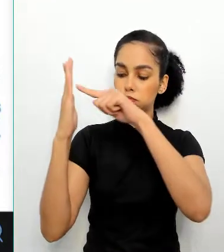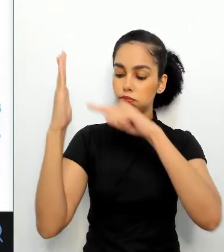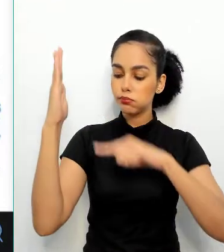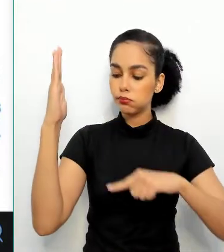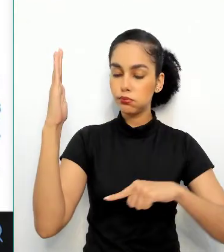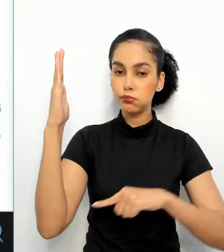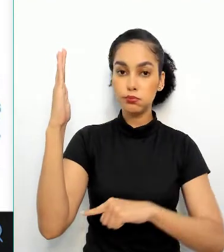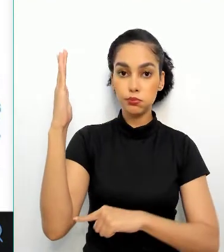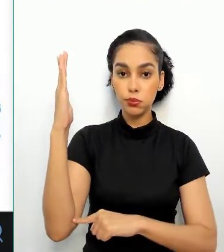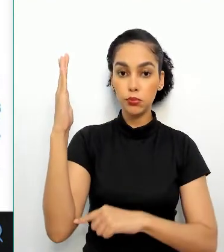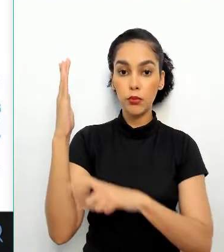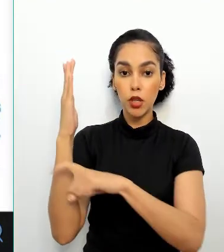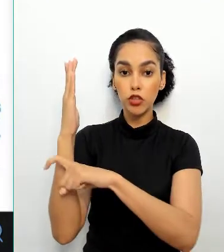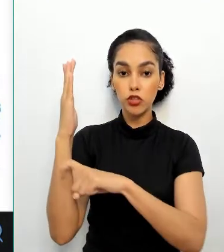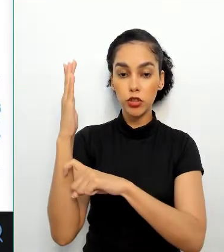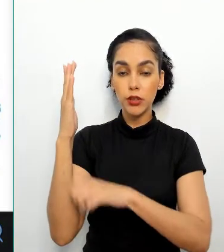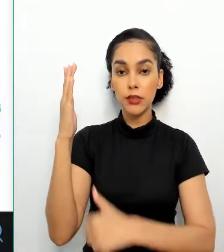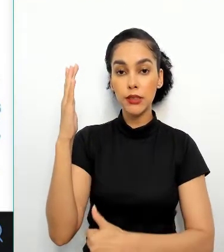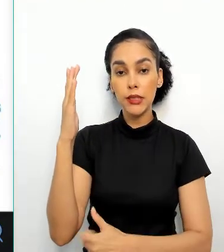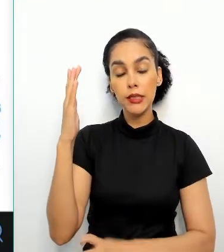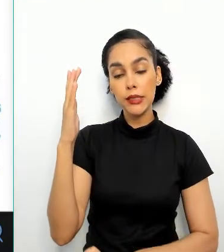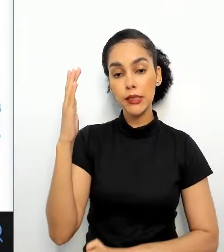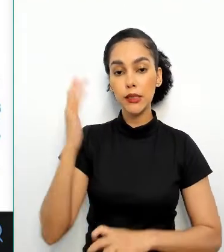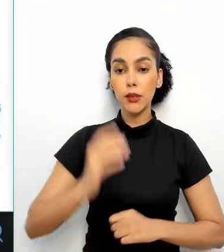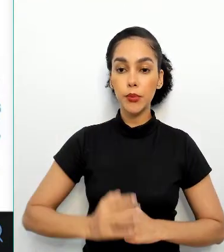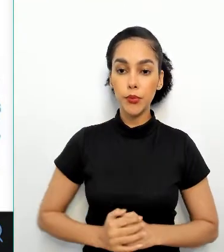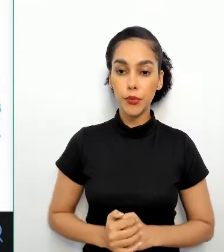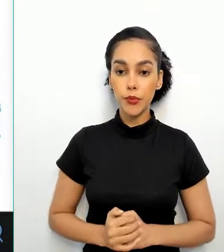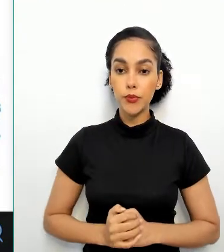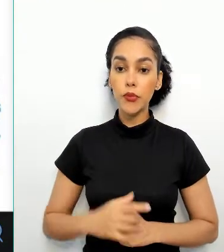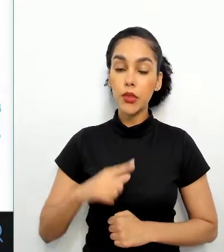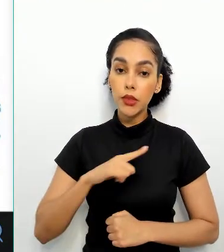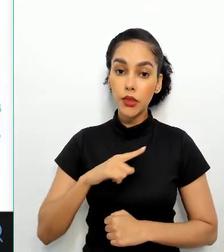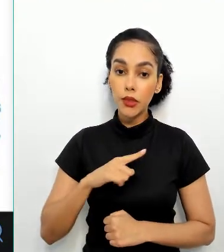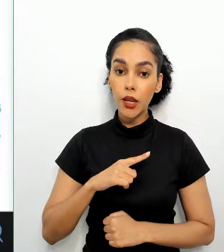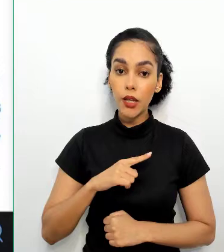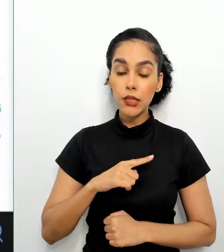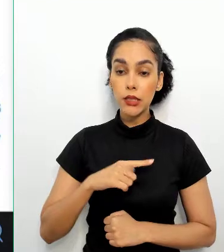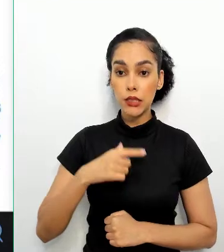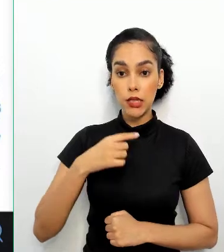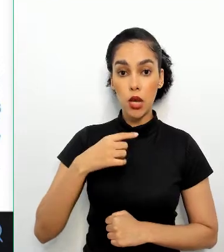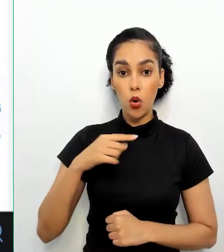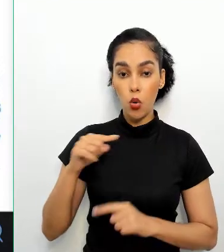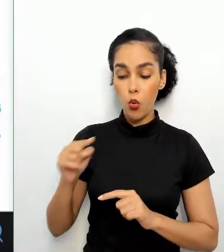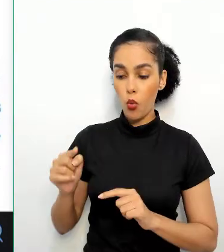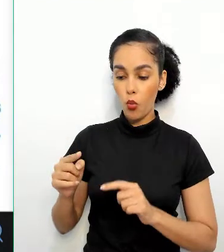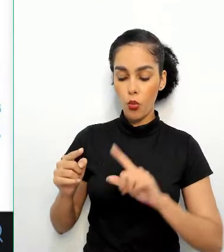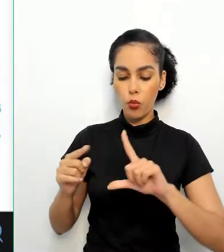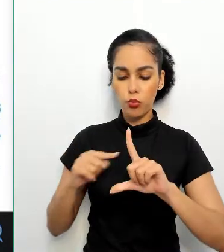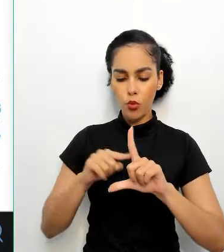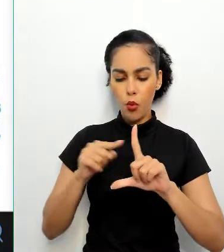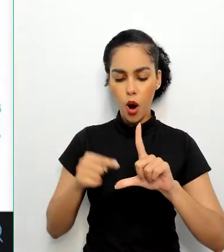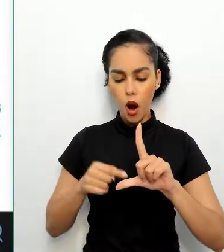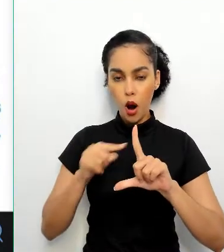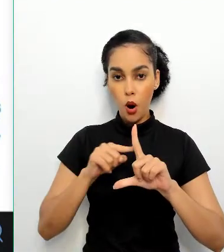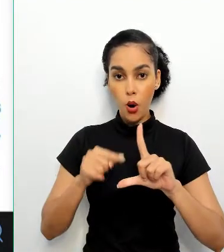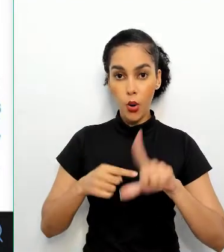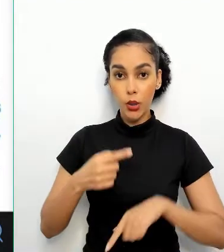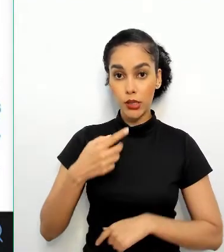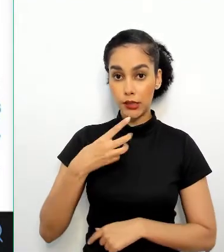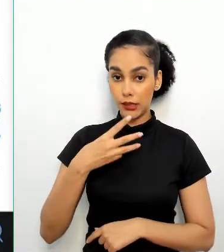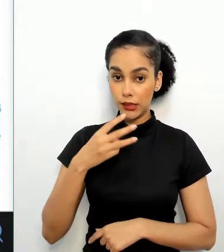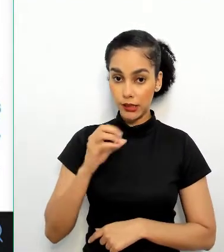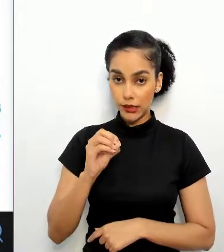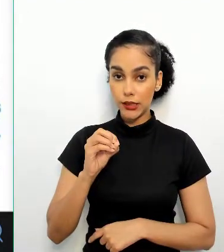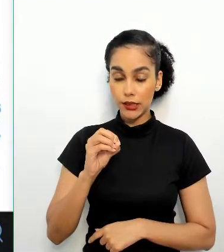15. E eu tenho 30 graus. Esse ângulo aqui é de 30 graus. Esse ângulo de 30